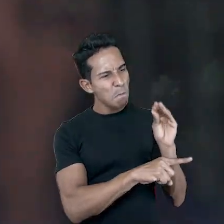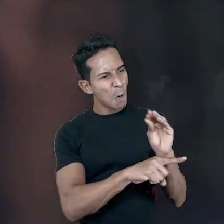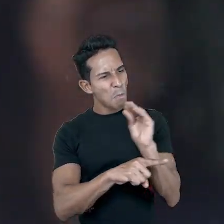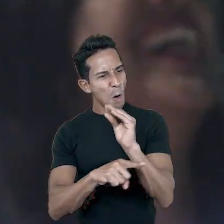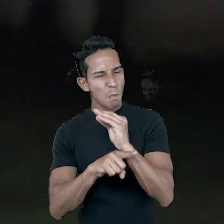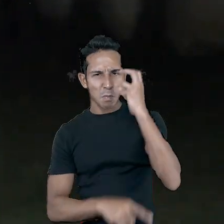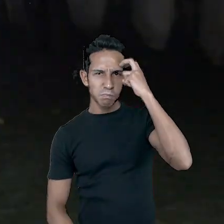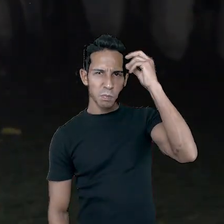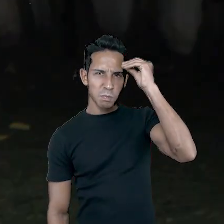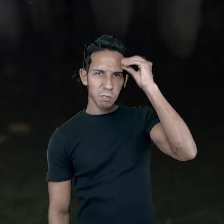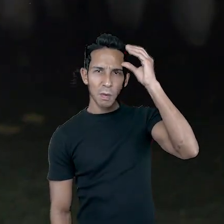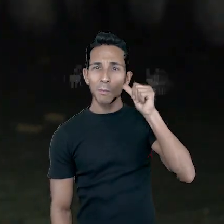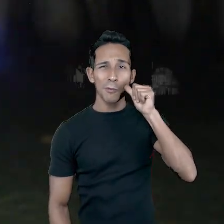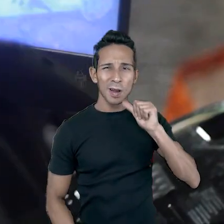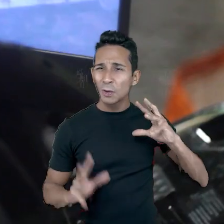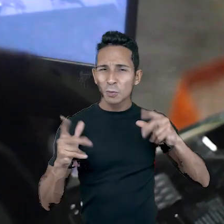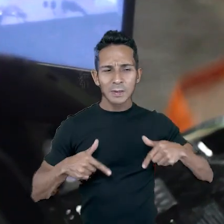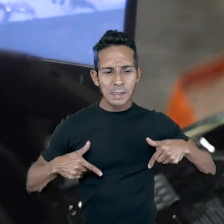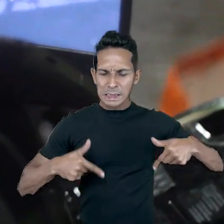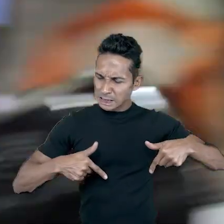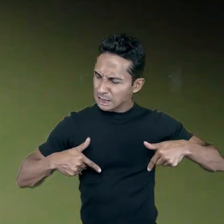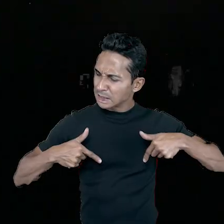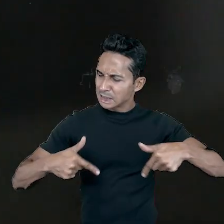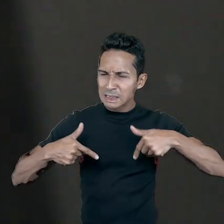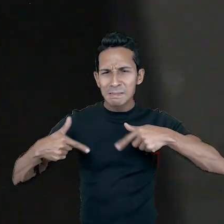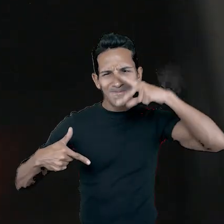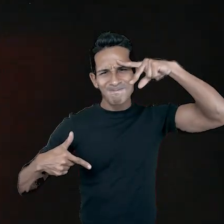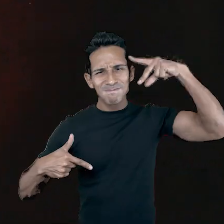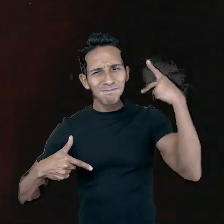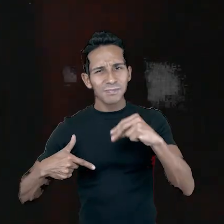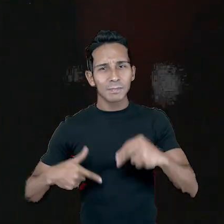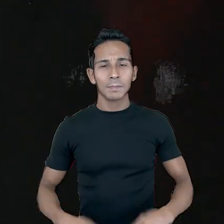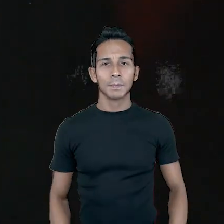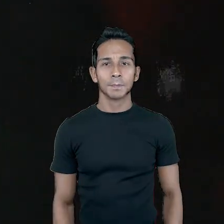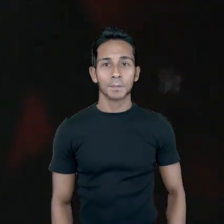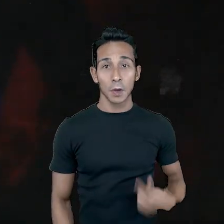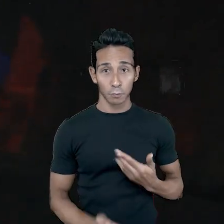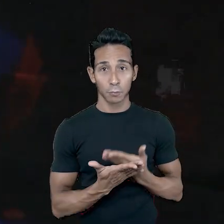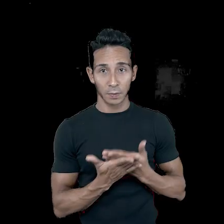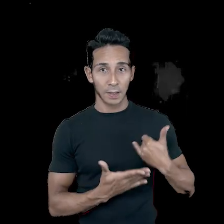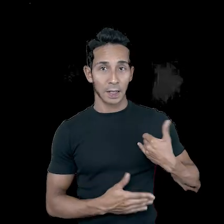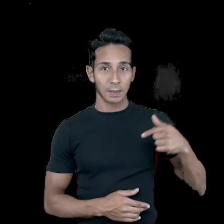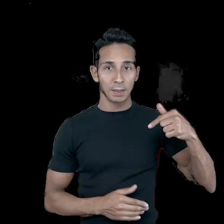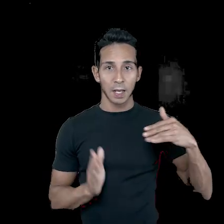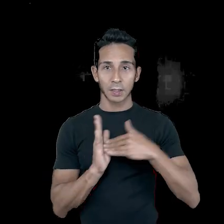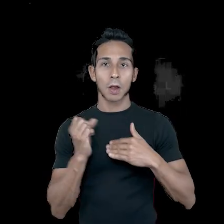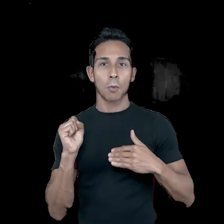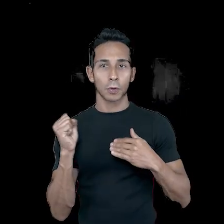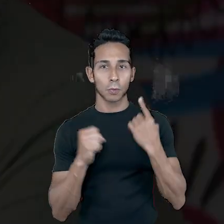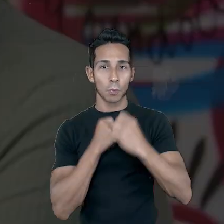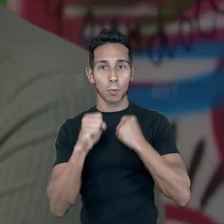7 filhos e saber que toda mulher tem que lutar, mesmo que sabe eu tenho que lutar. Eu estudei